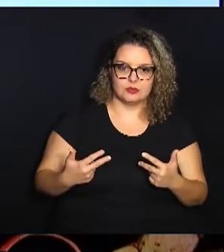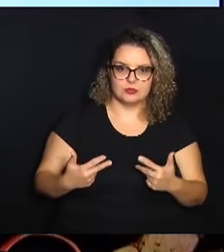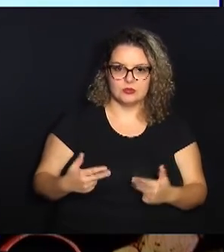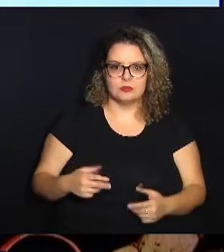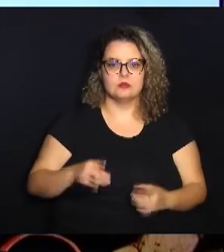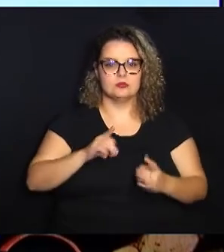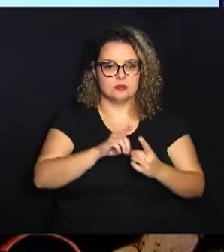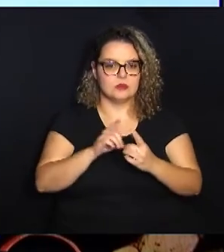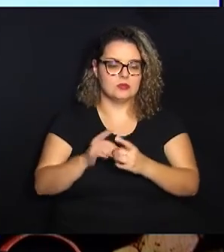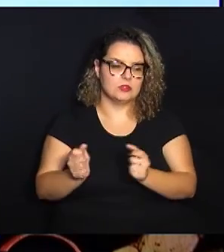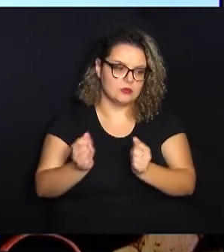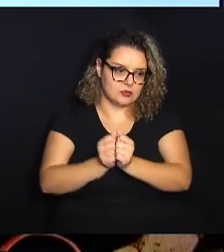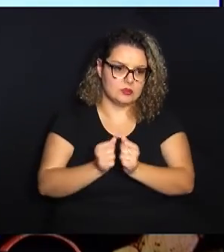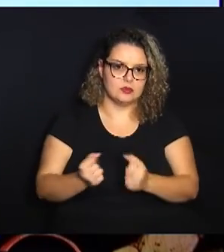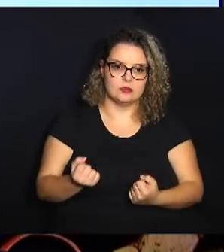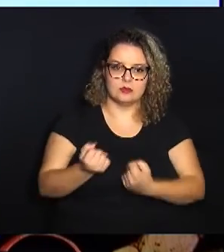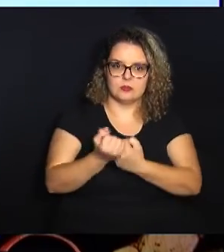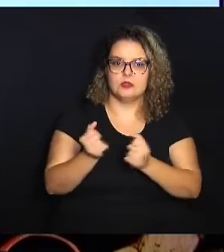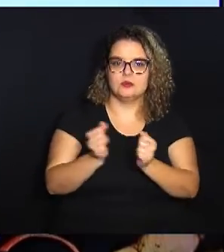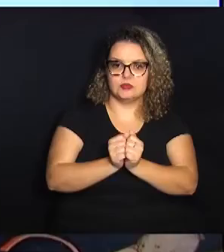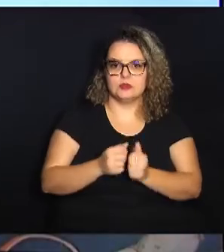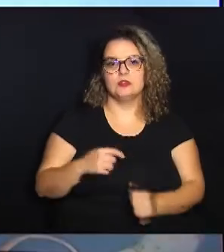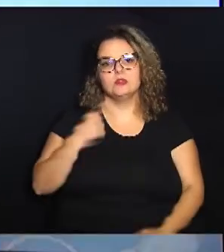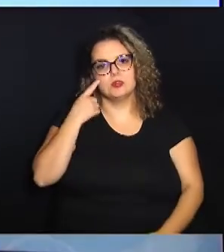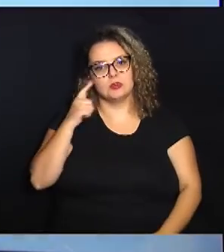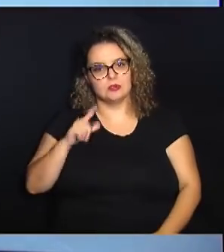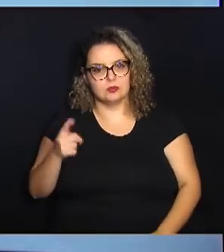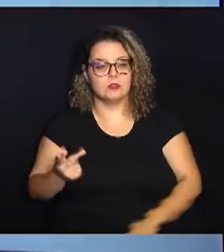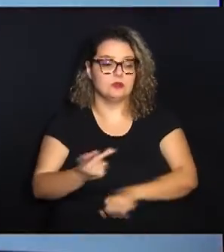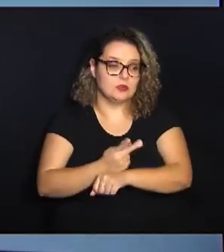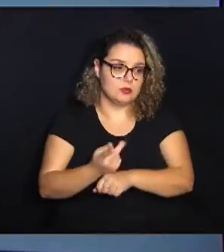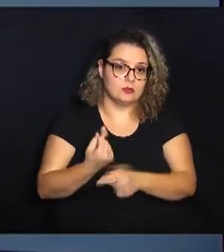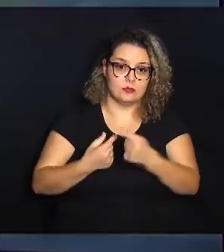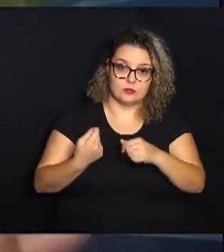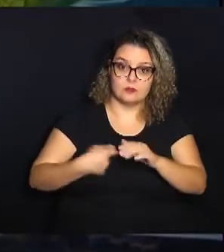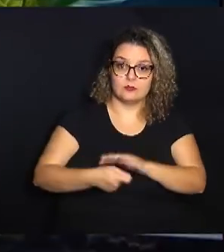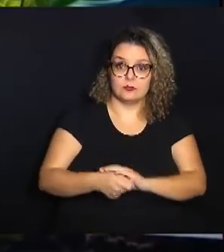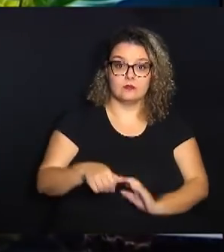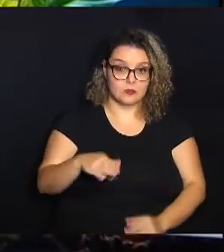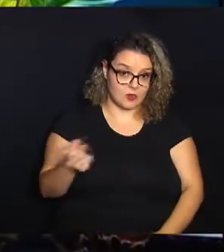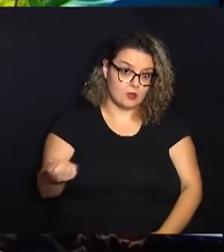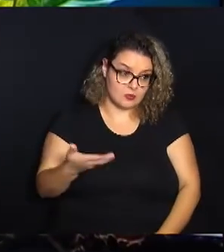contar com a gente. É lógico que a gente busca investimento, mas mais do que isso, a gente busca